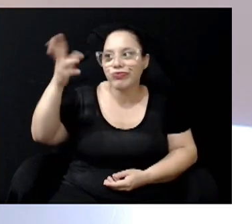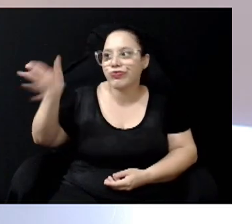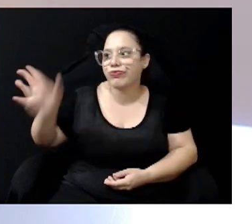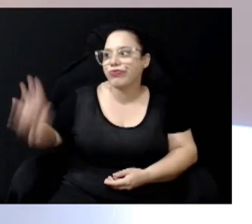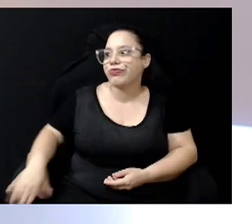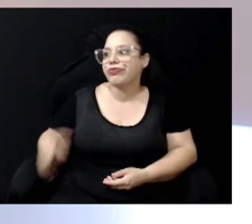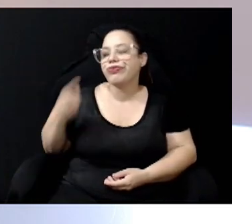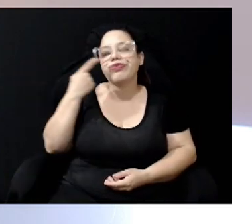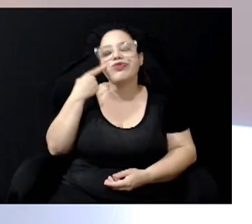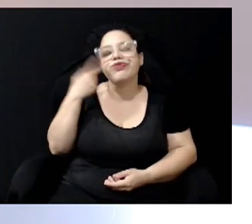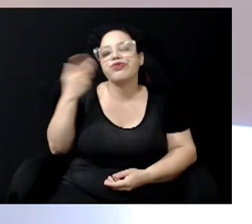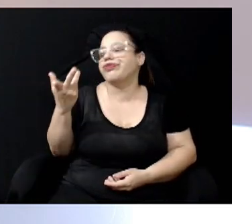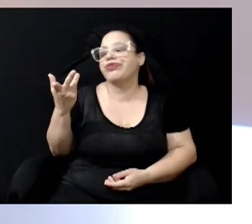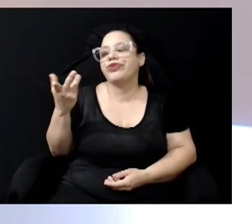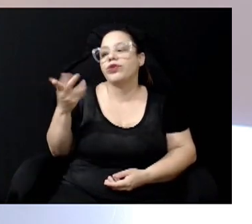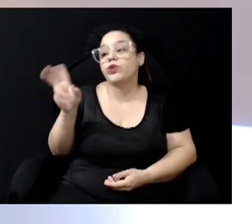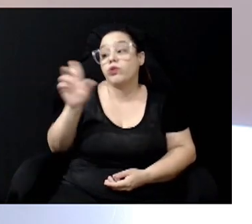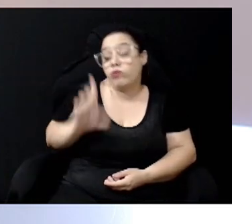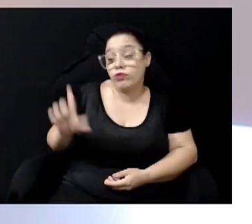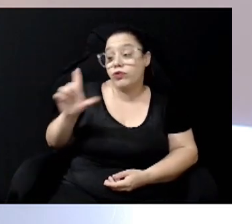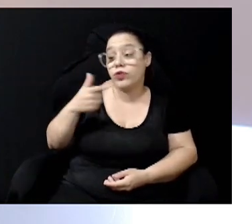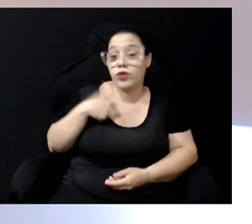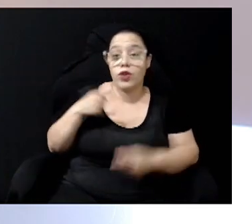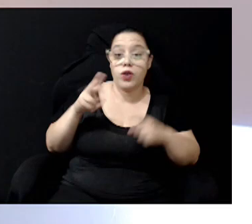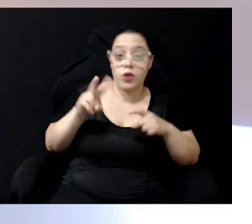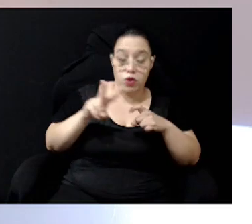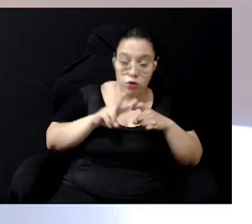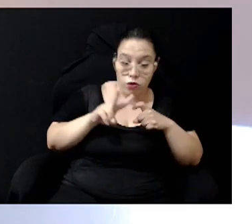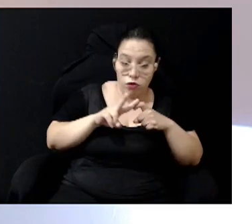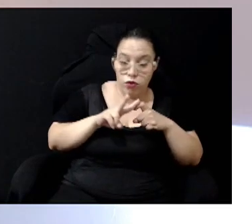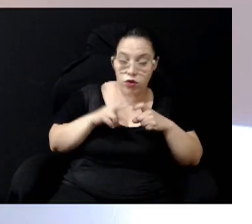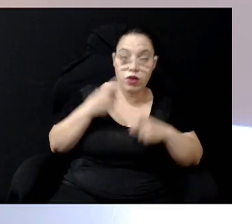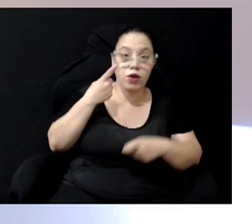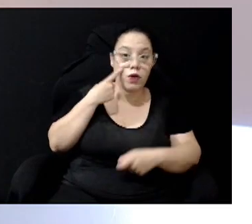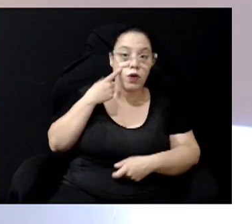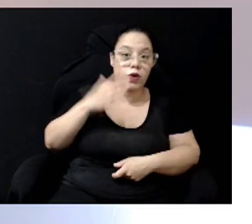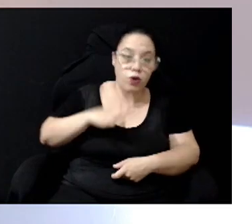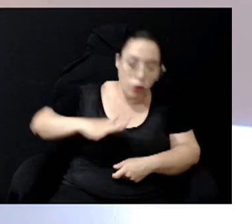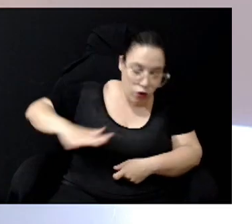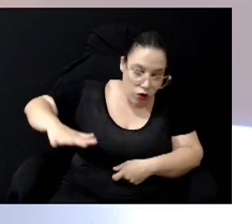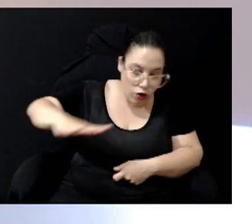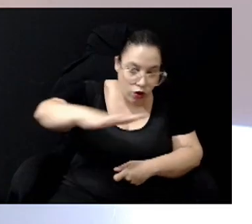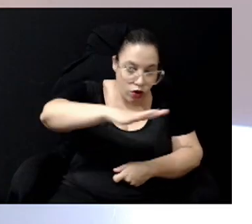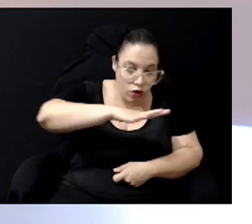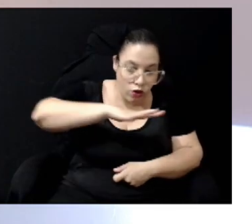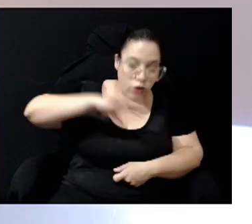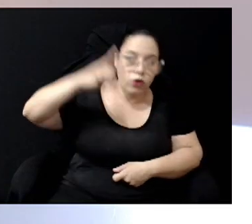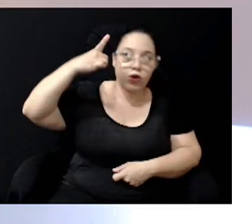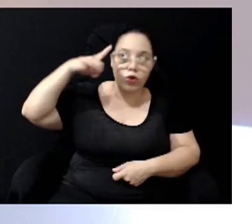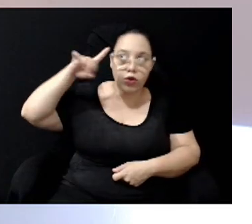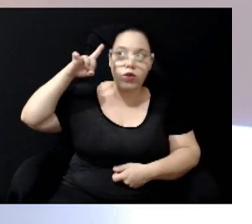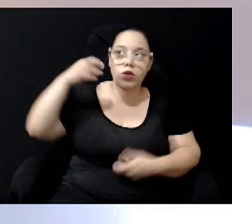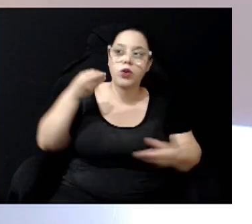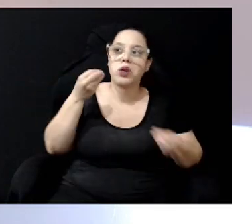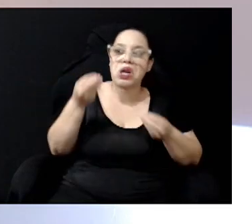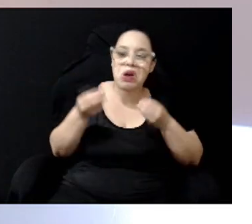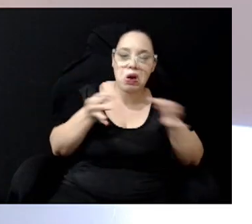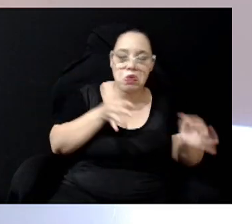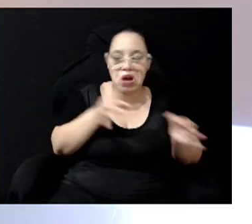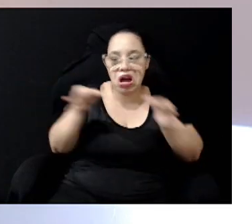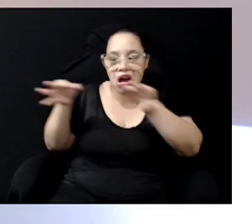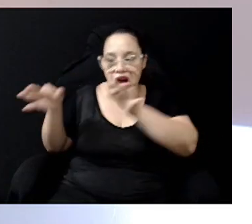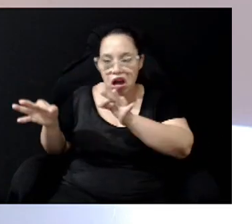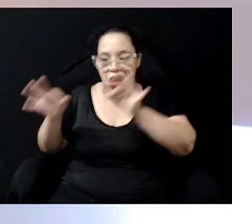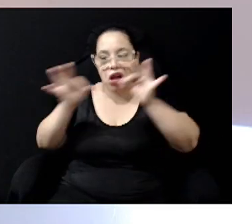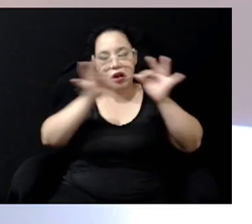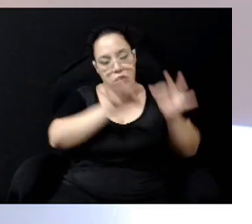vezes, lógico que eu, como médica veterinária, também olho para todo o dia a dia, como é que é a rotina, né? Mas uma vez